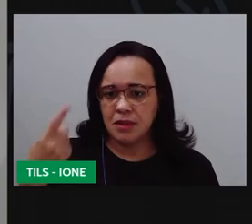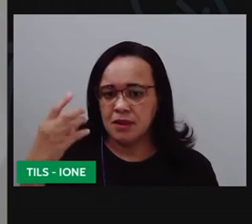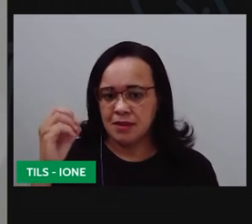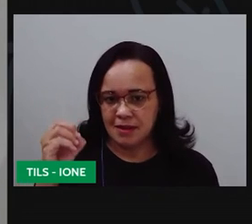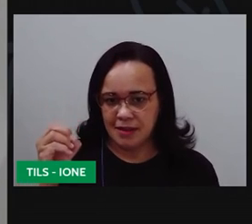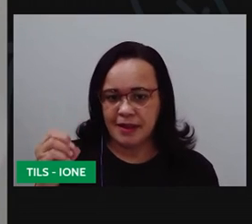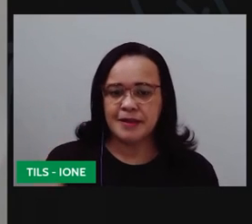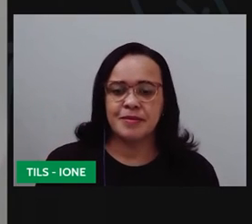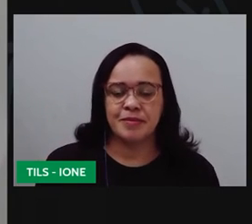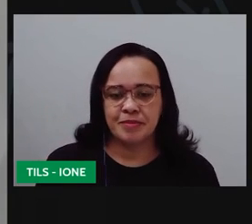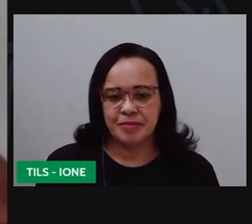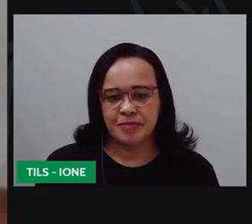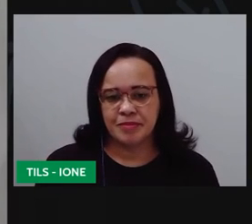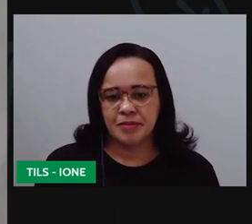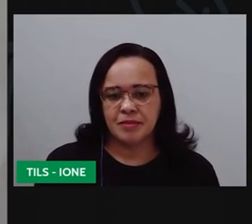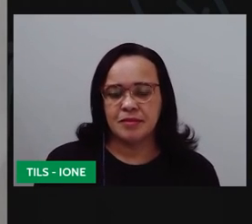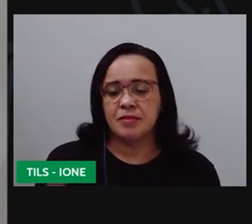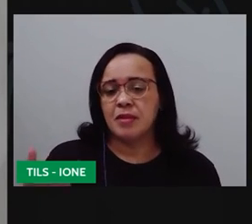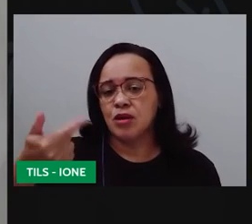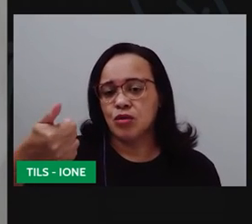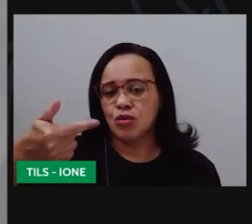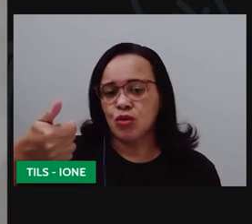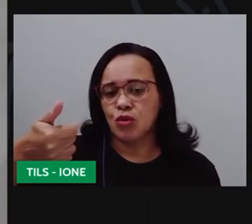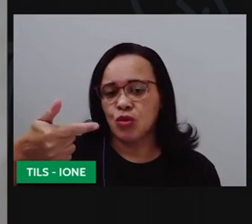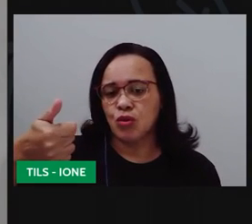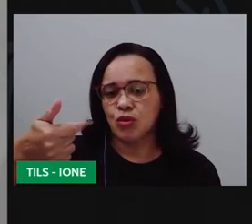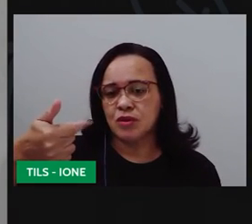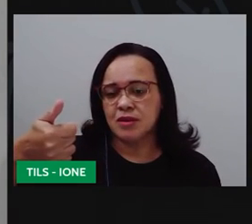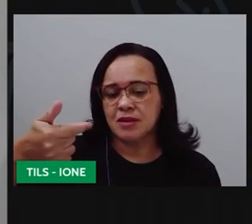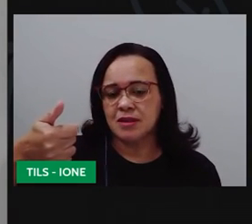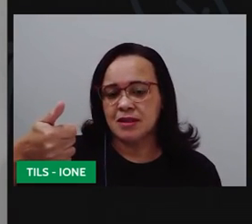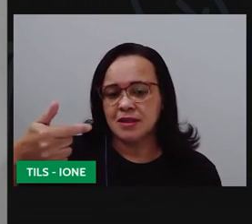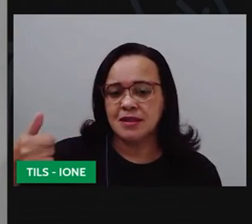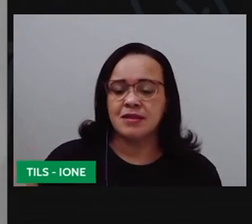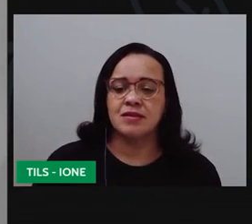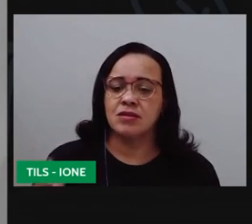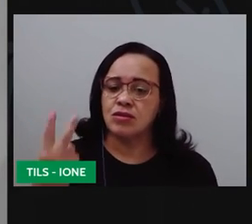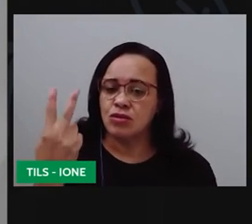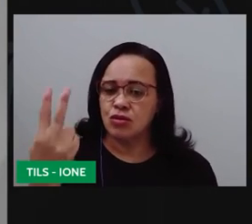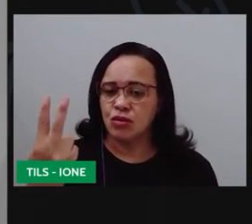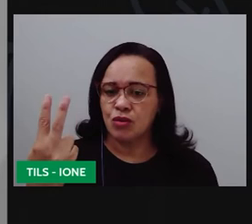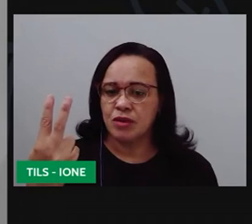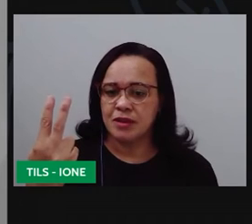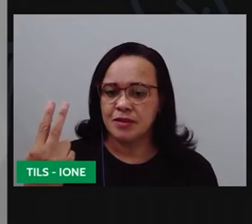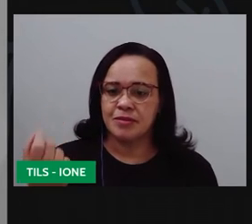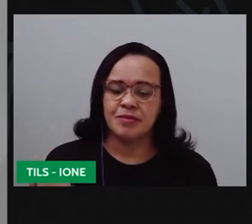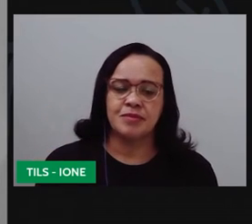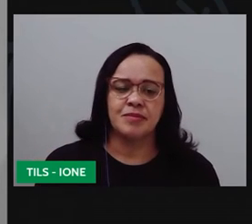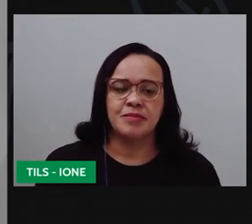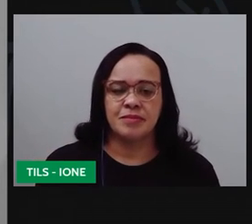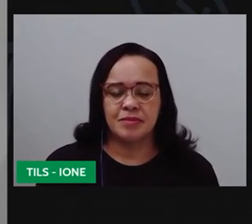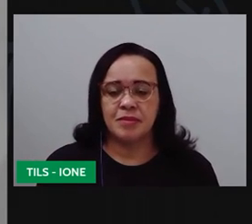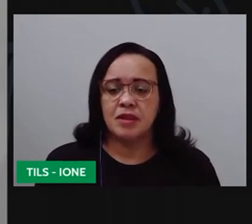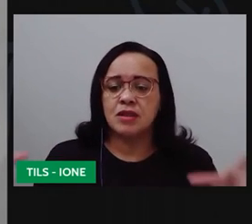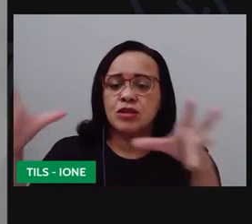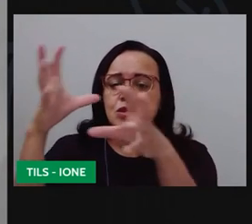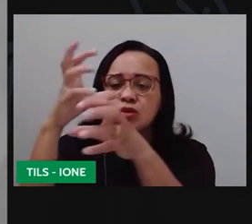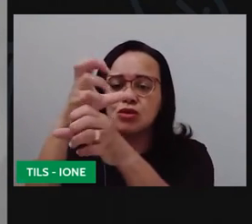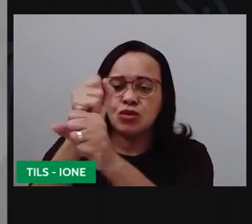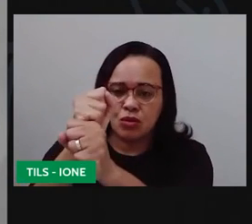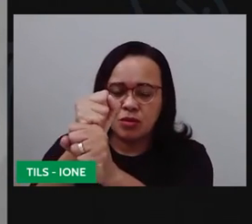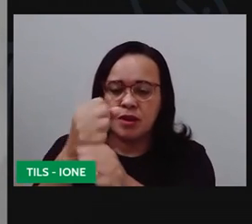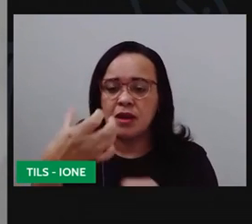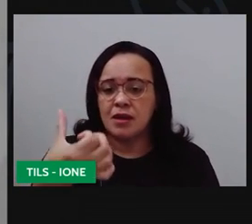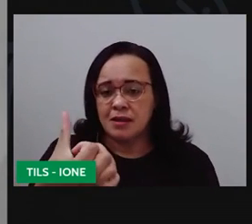ó e pronto então já sei que na minha casa da unidade eu terei o que o número 2 aí agora eu vou somar aqui